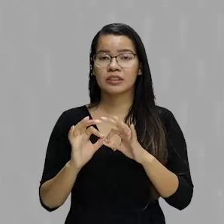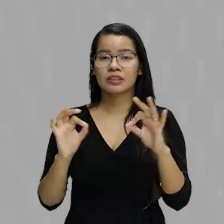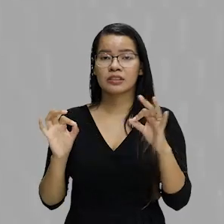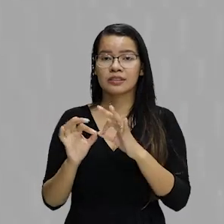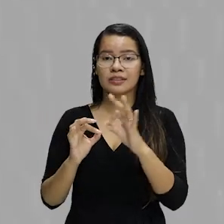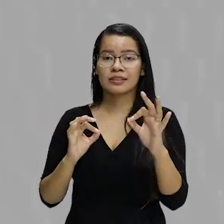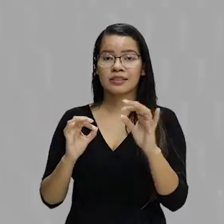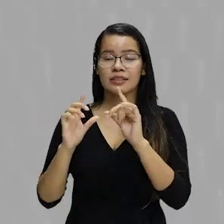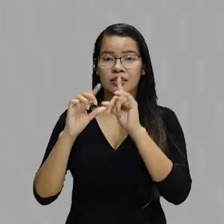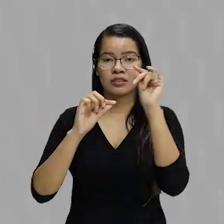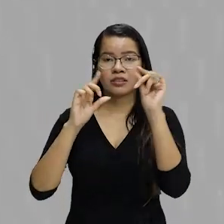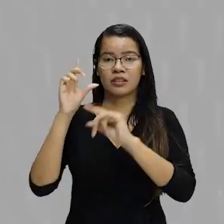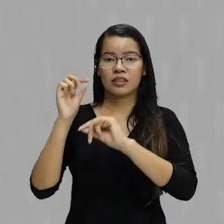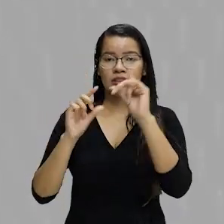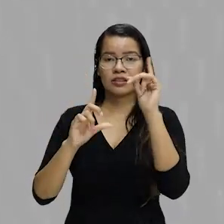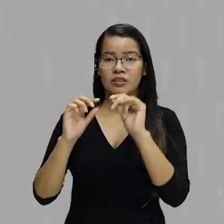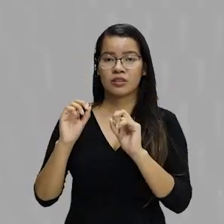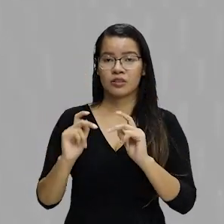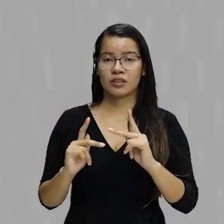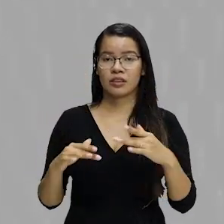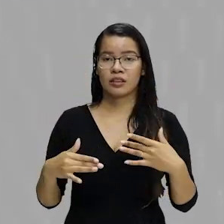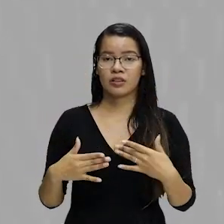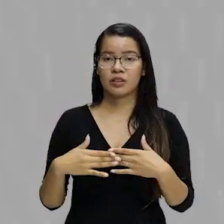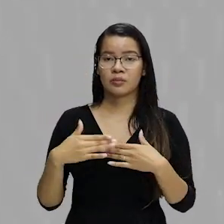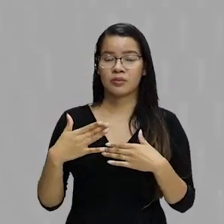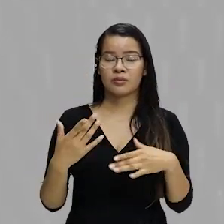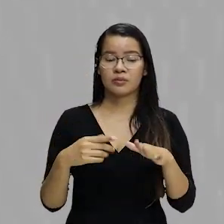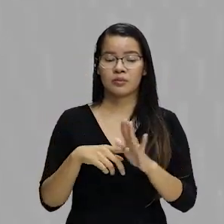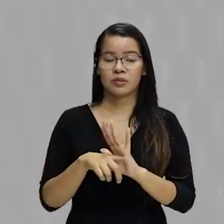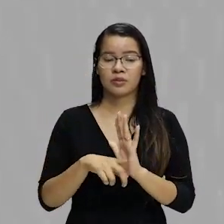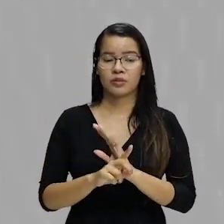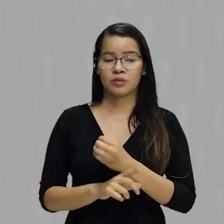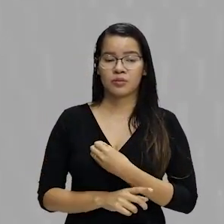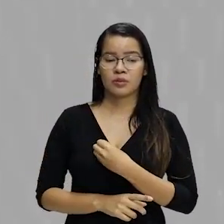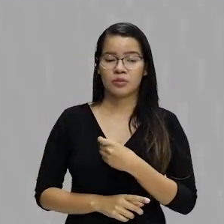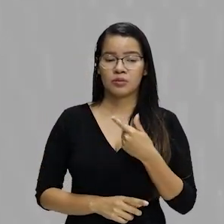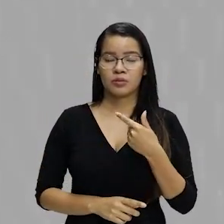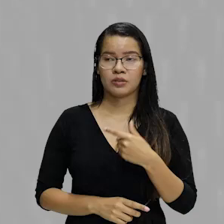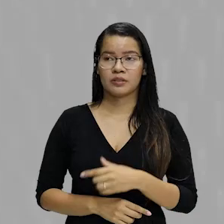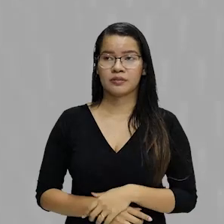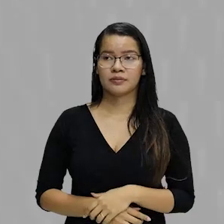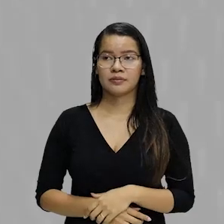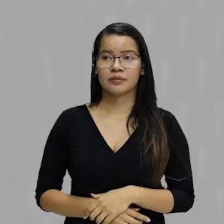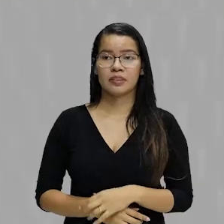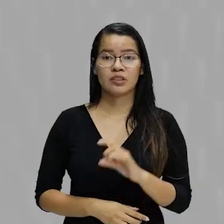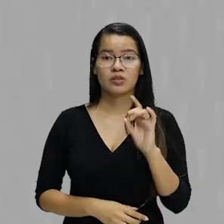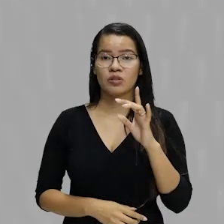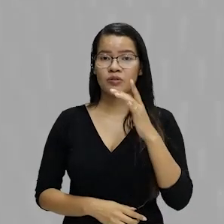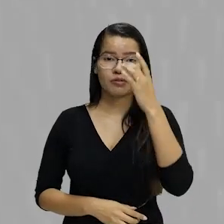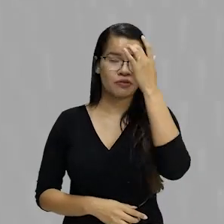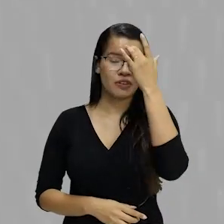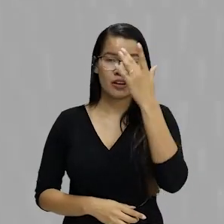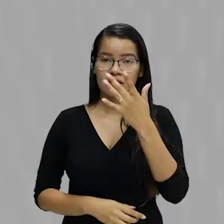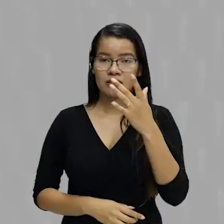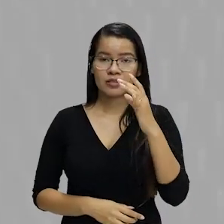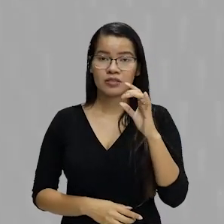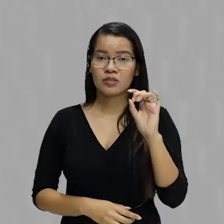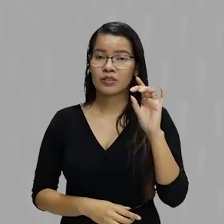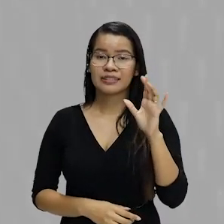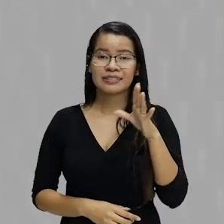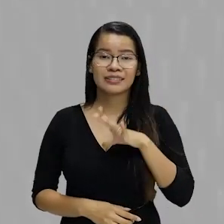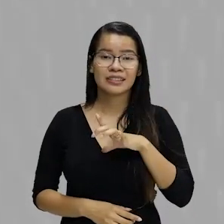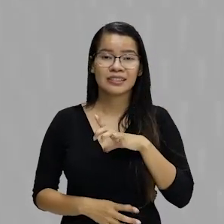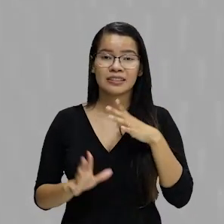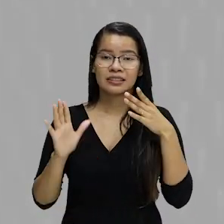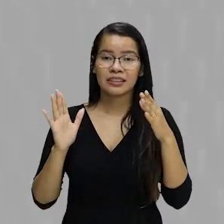as estrelas. Ok? Então vamos para a questão 2. Né? A questão é bem facinho. Basta ter